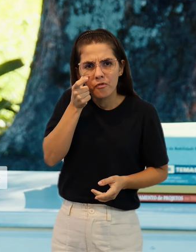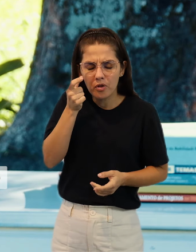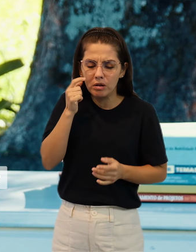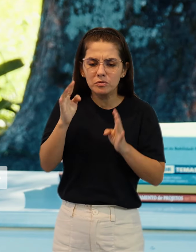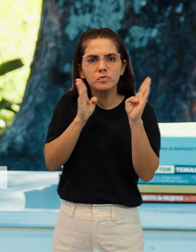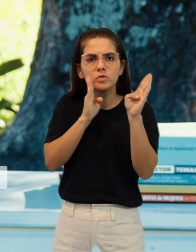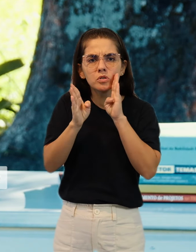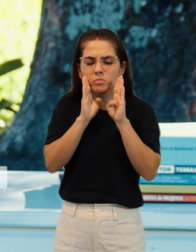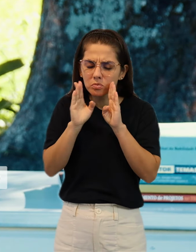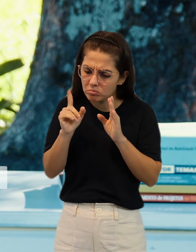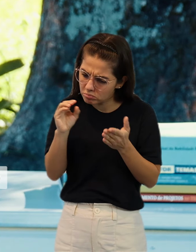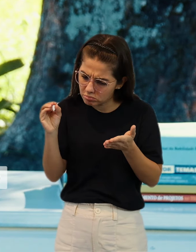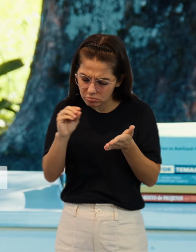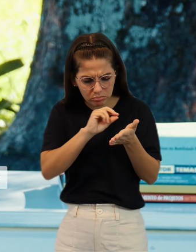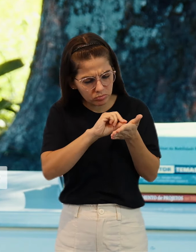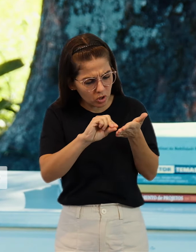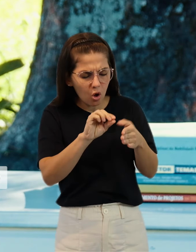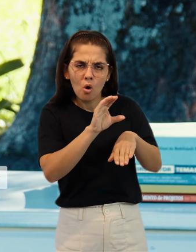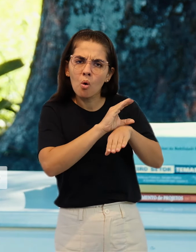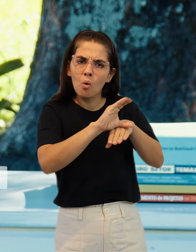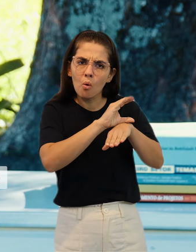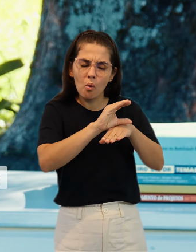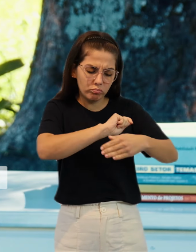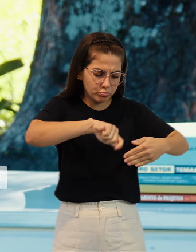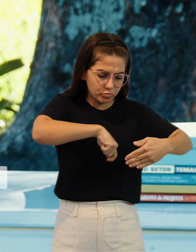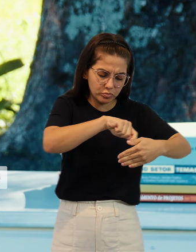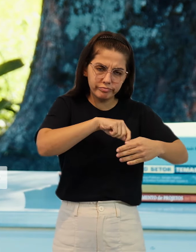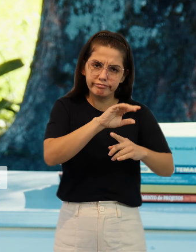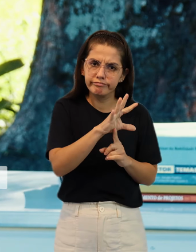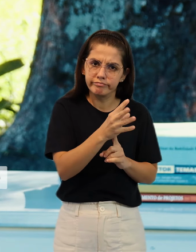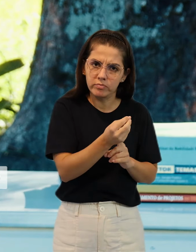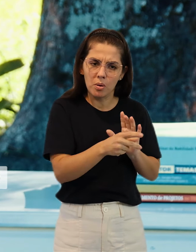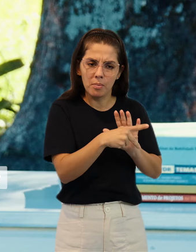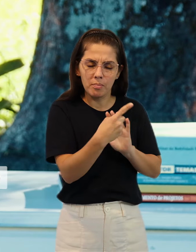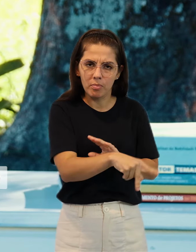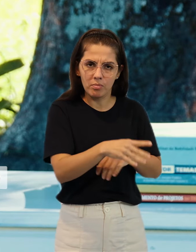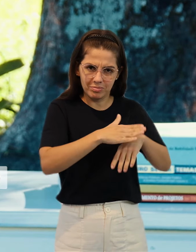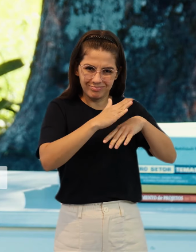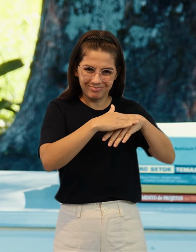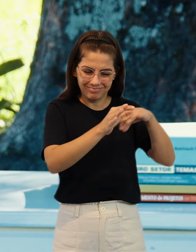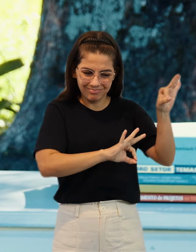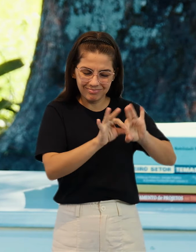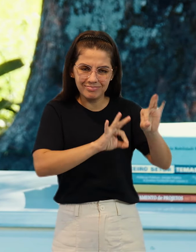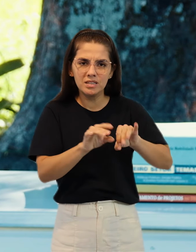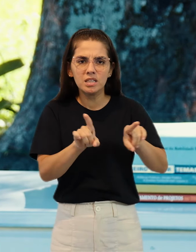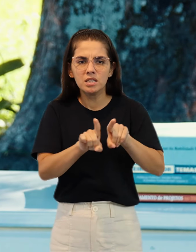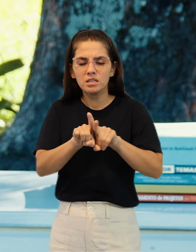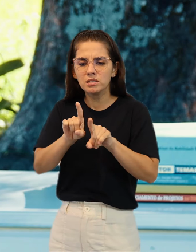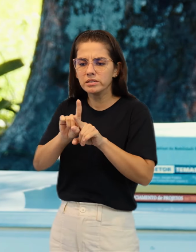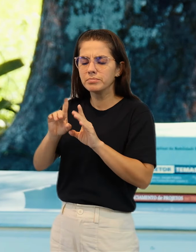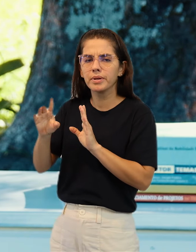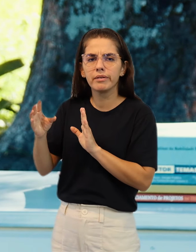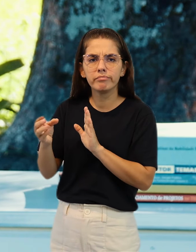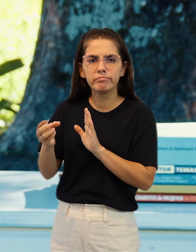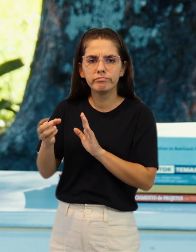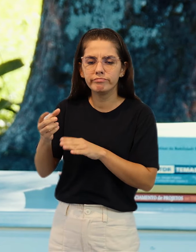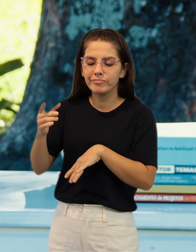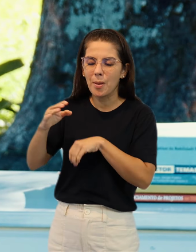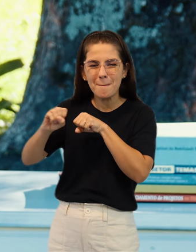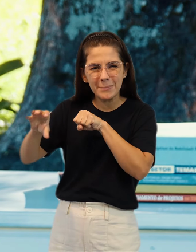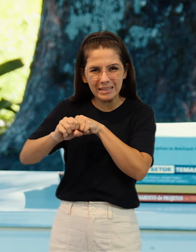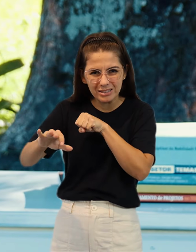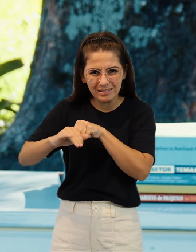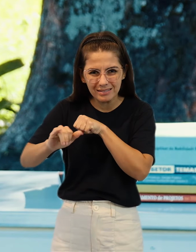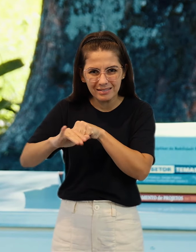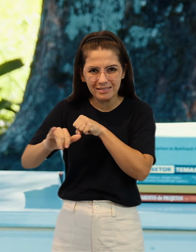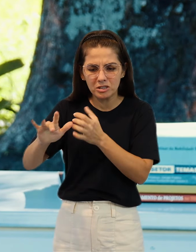eu olhei no Facebook e estava escrito que tinha curso de confeitaria artesanal e mídia digital. E estava escrito Araxá. Eu, Araxá,